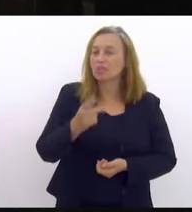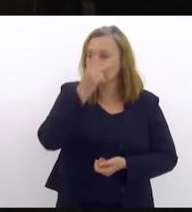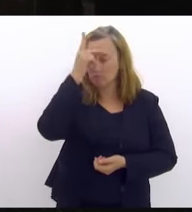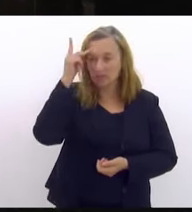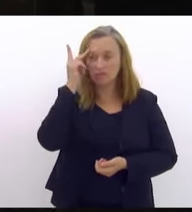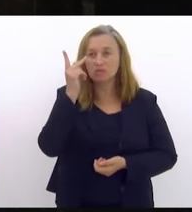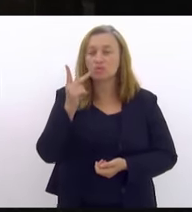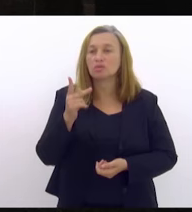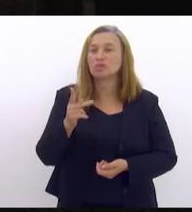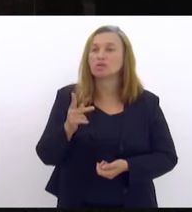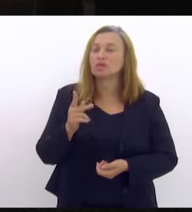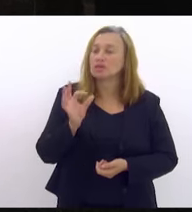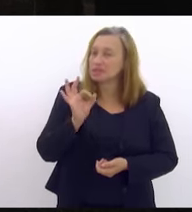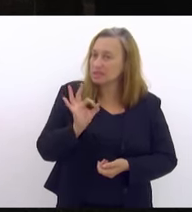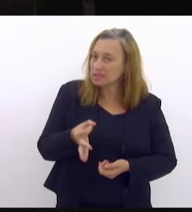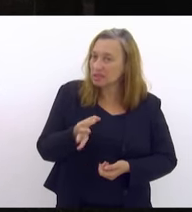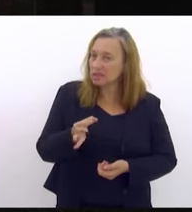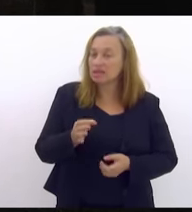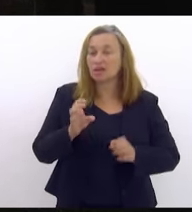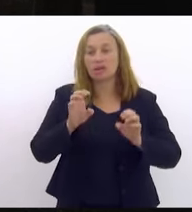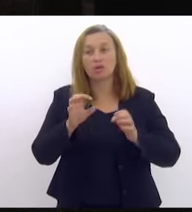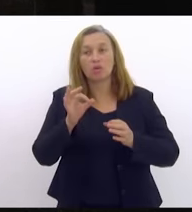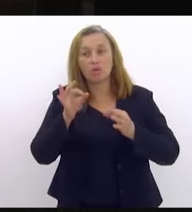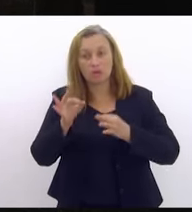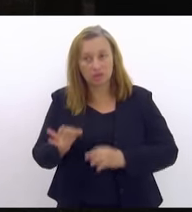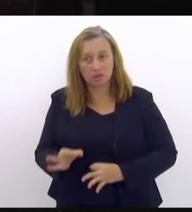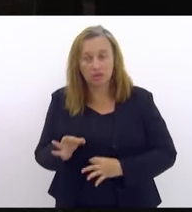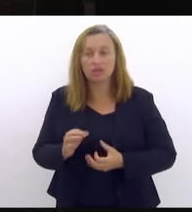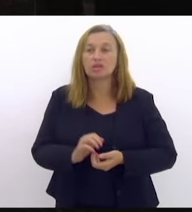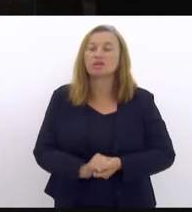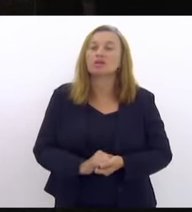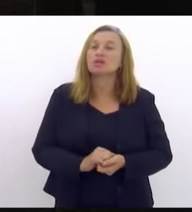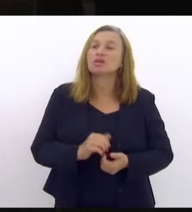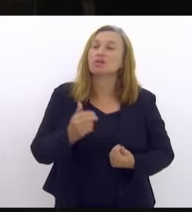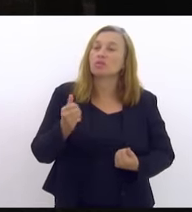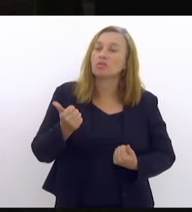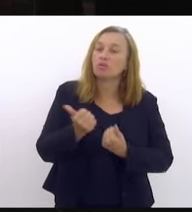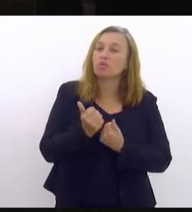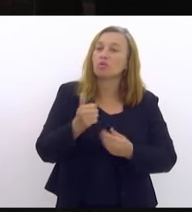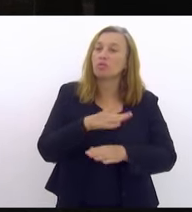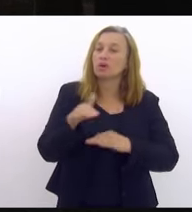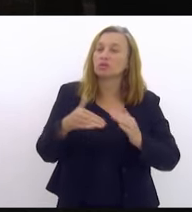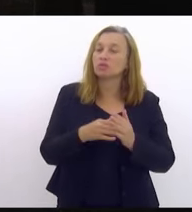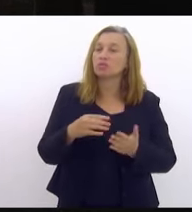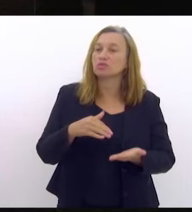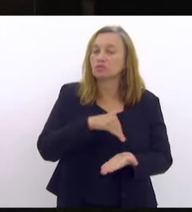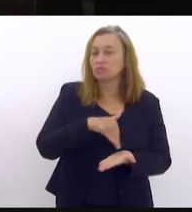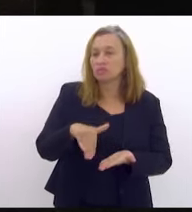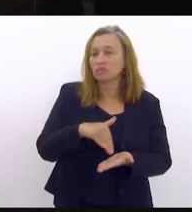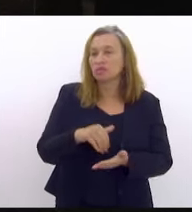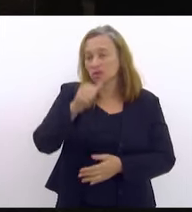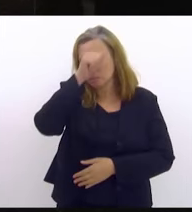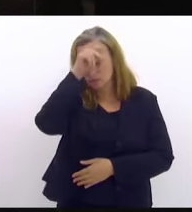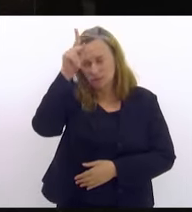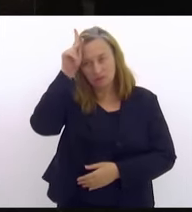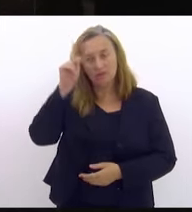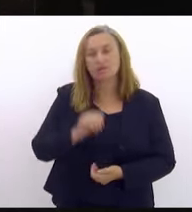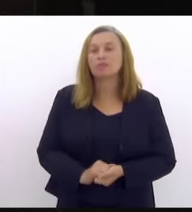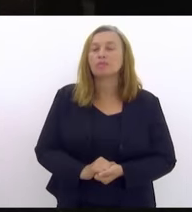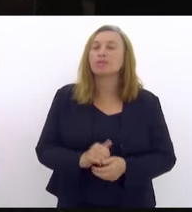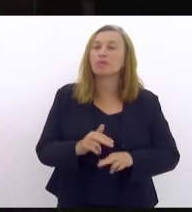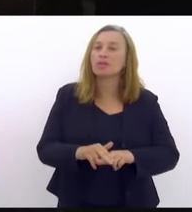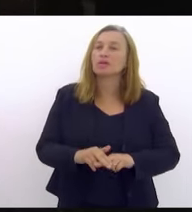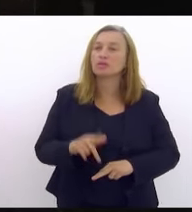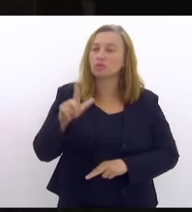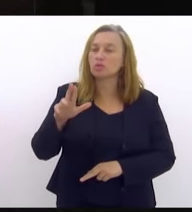de palavra, uma pessoa sensata, e sempre foi um apoio para todos nós secretários naquela prefeitura. E por isso,